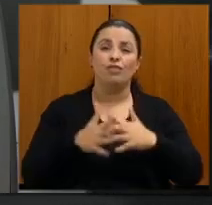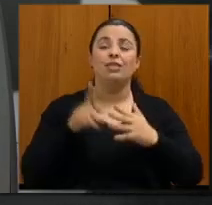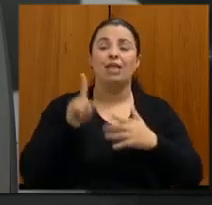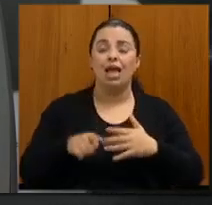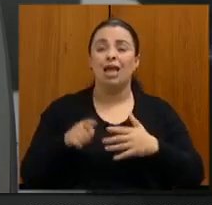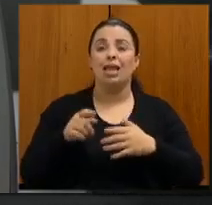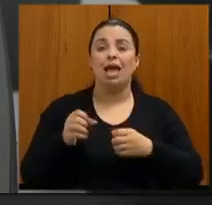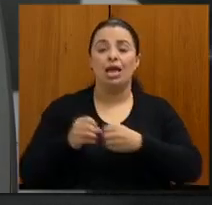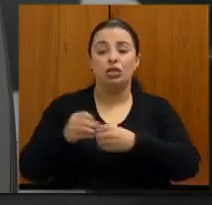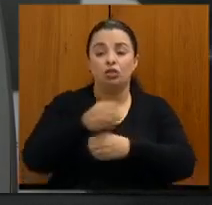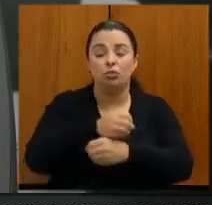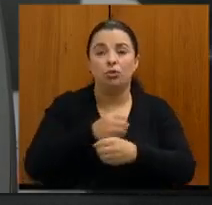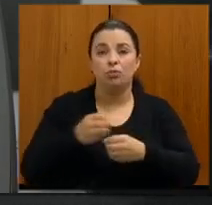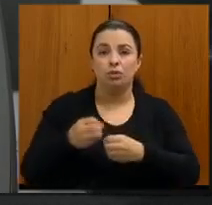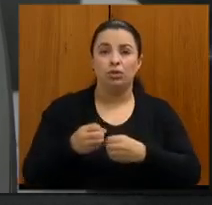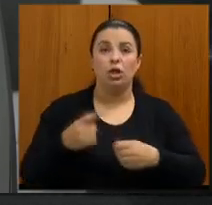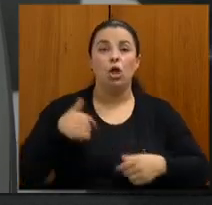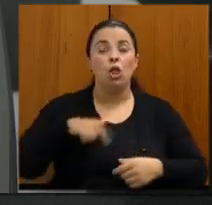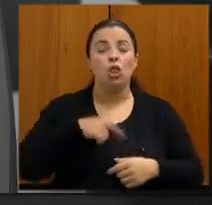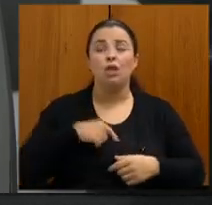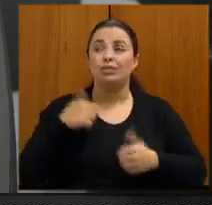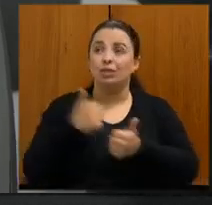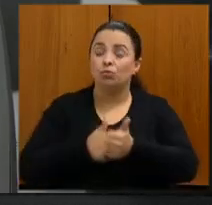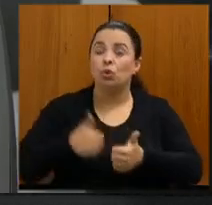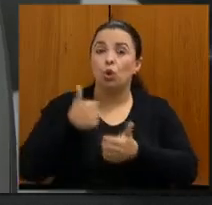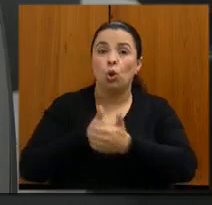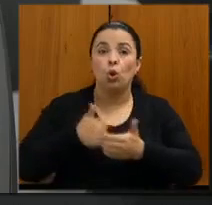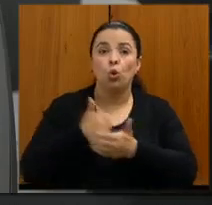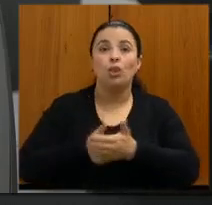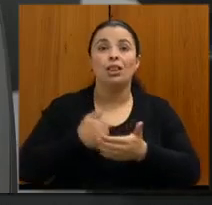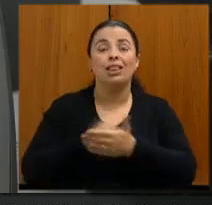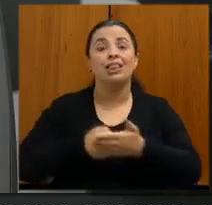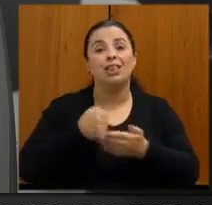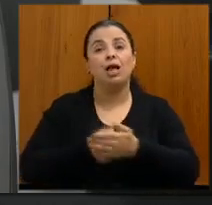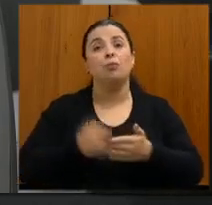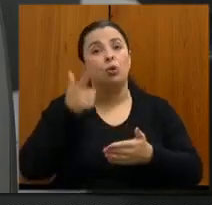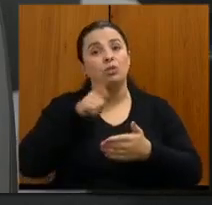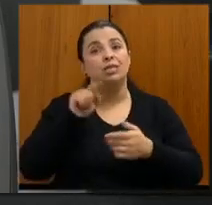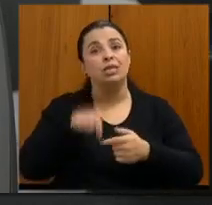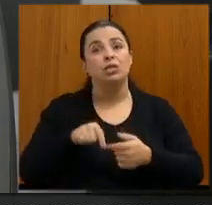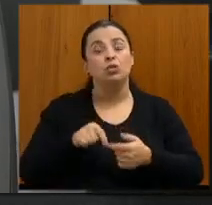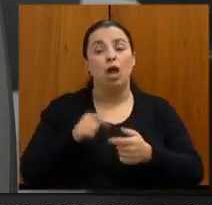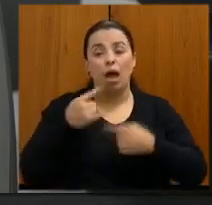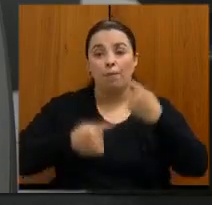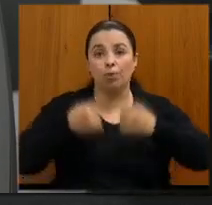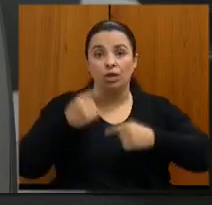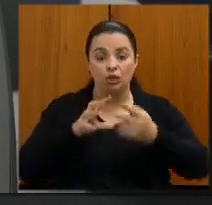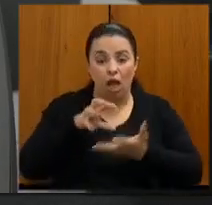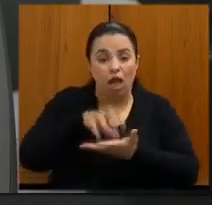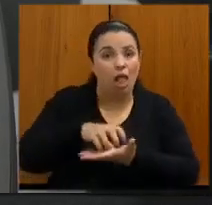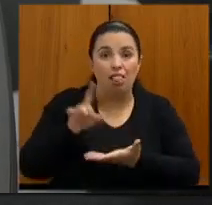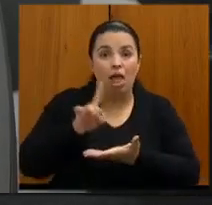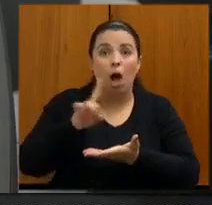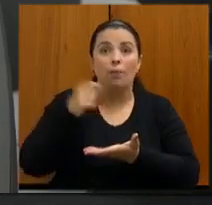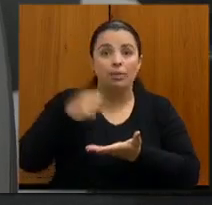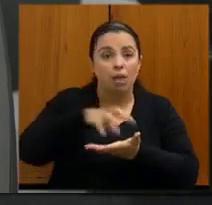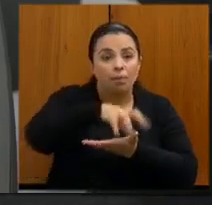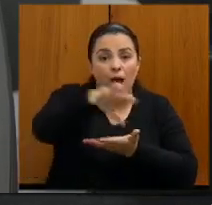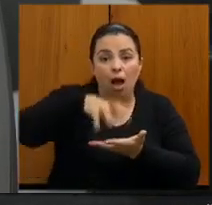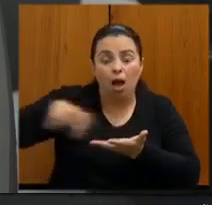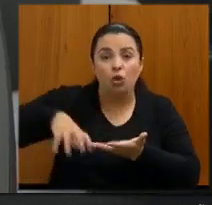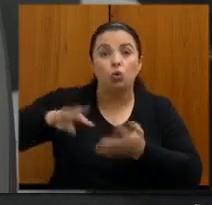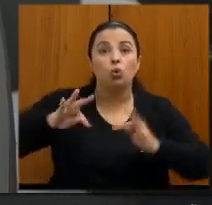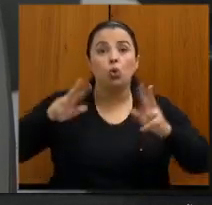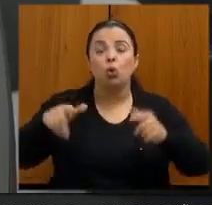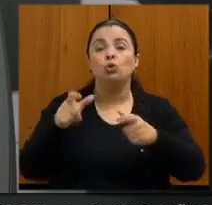descentralizar a política se a política EA concentrada em Belo Horizonte ela continua sendo uma política discriminatória é racista